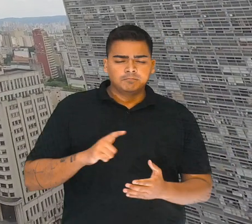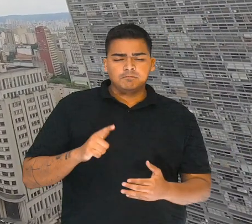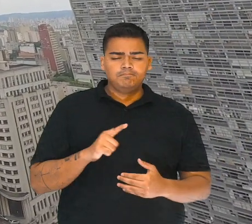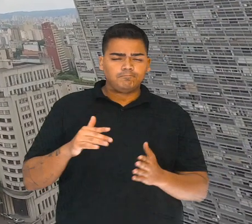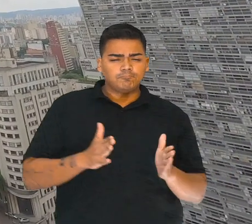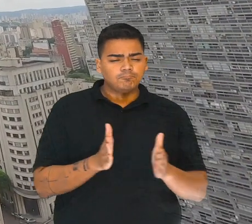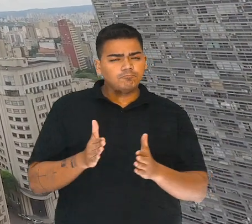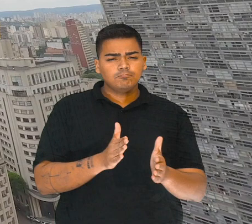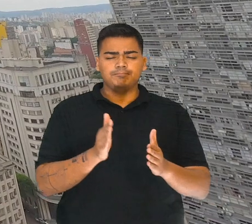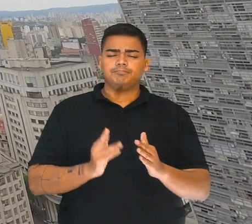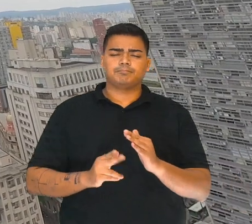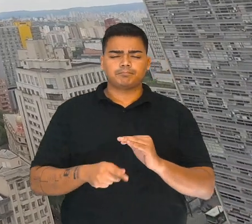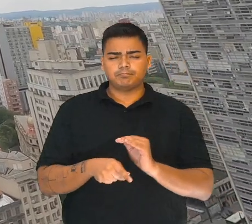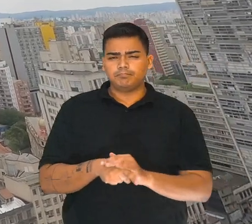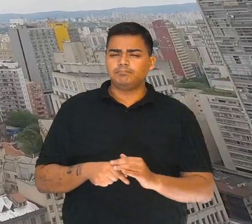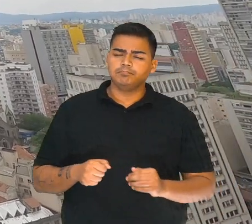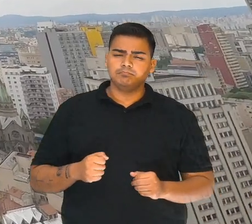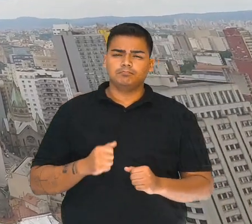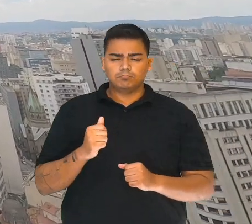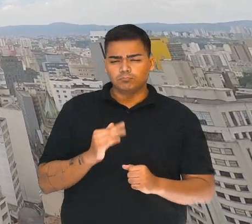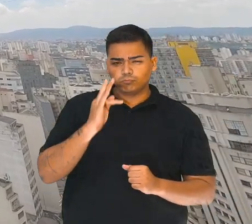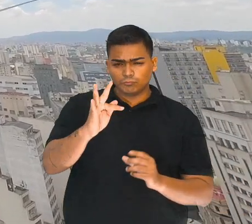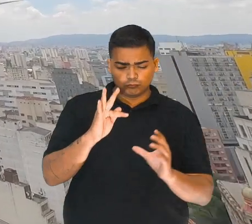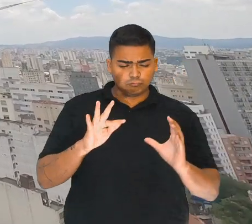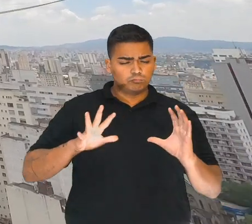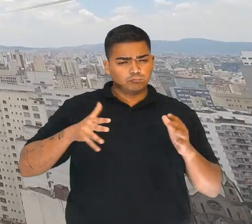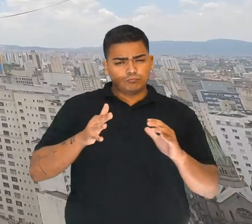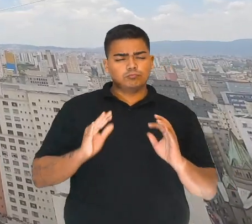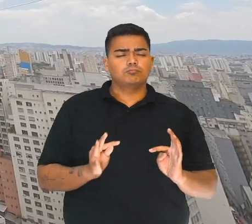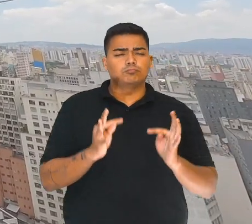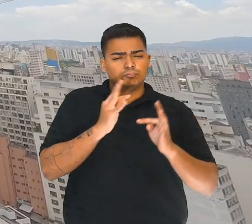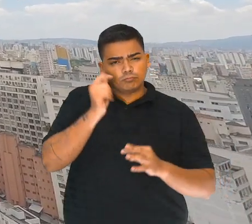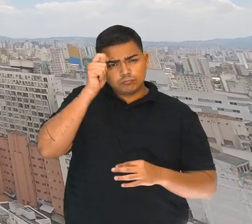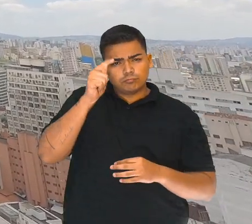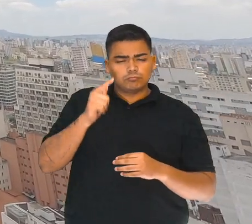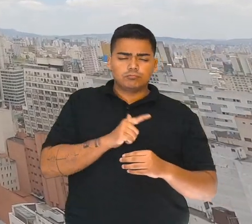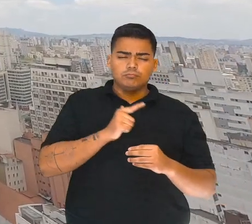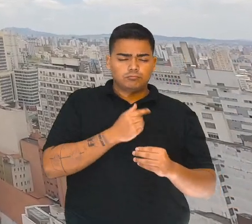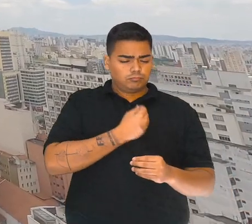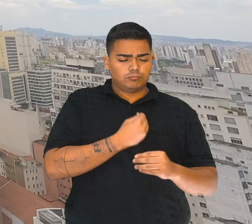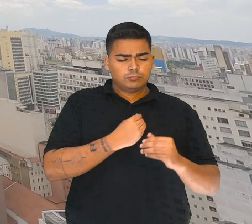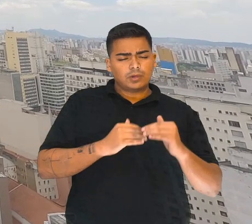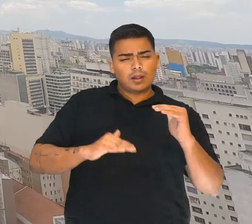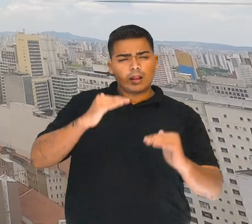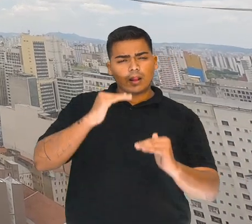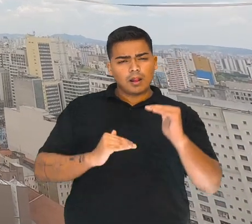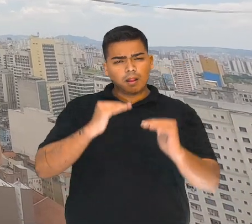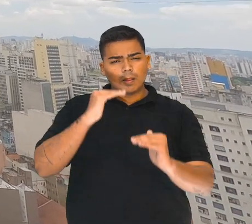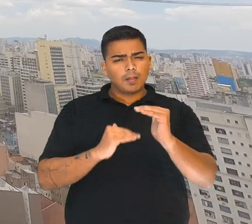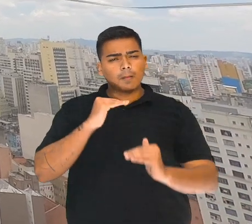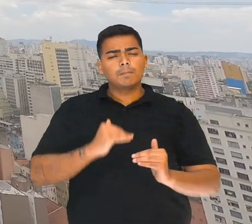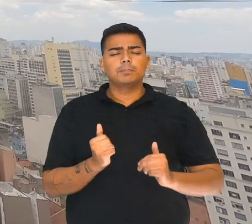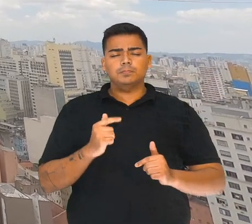O trajeto, ou o caminho, ou o percurso inovador tem tudo a ver com a corda bamba e